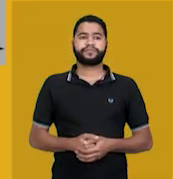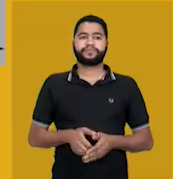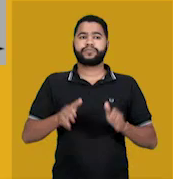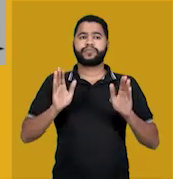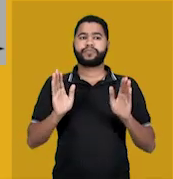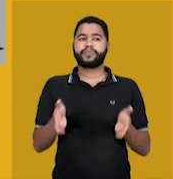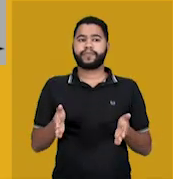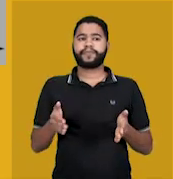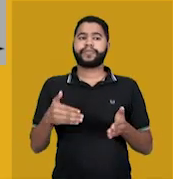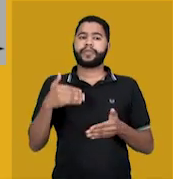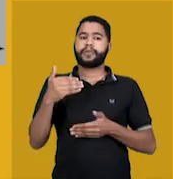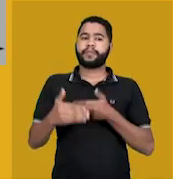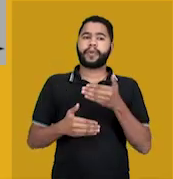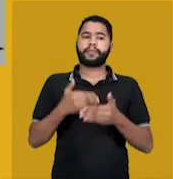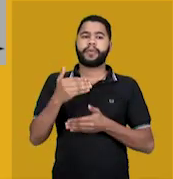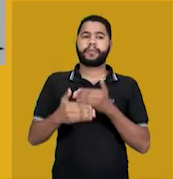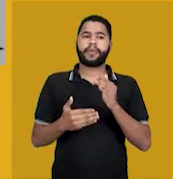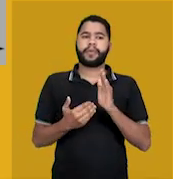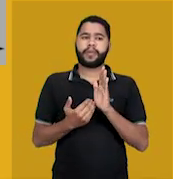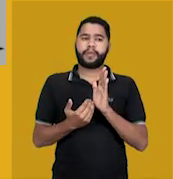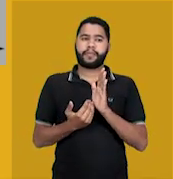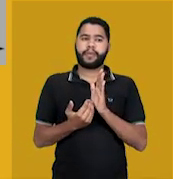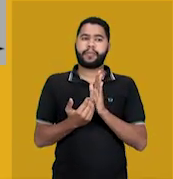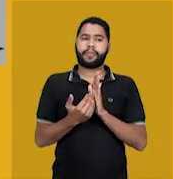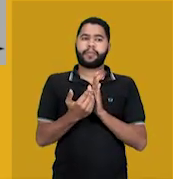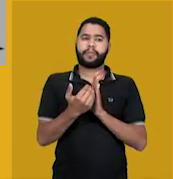tem um crescimento elevado